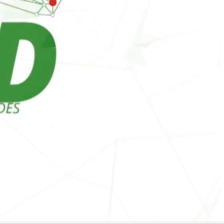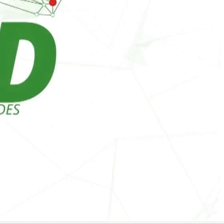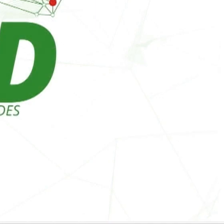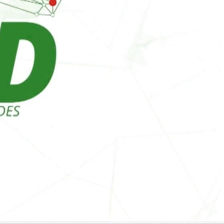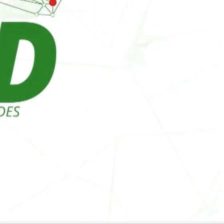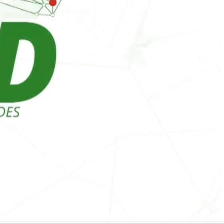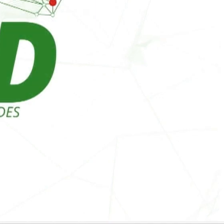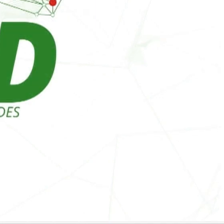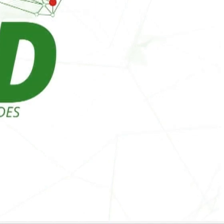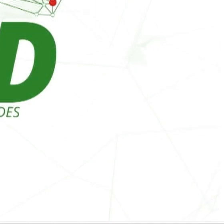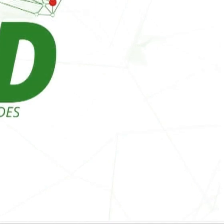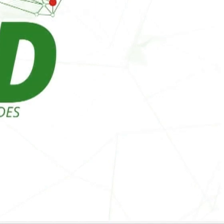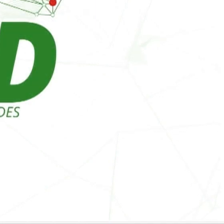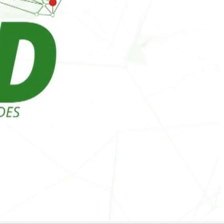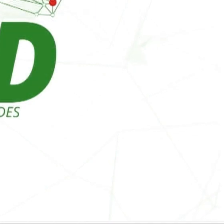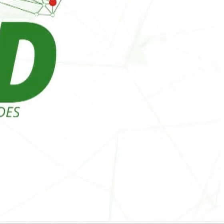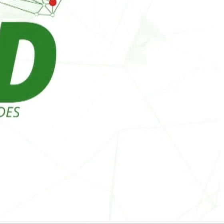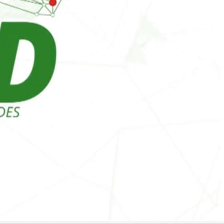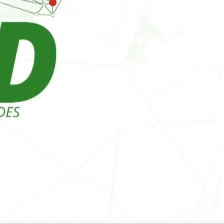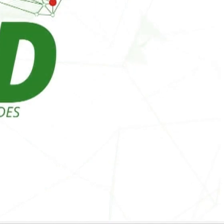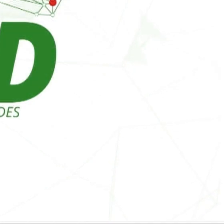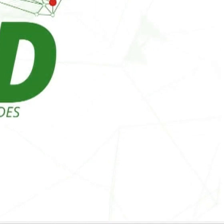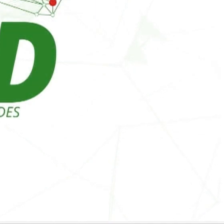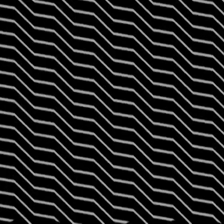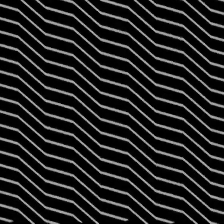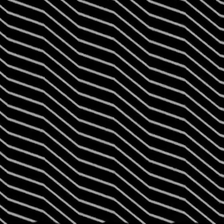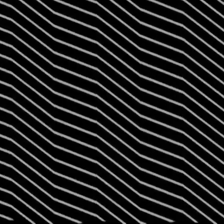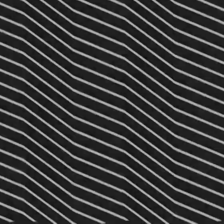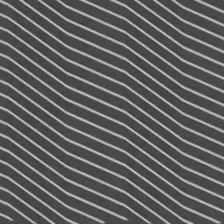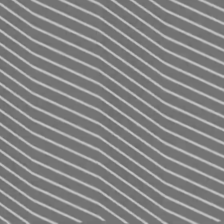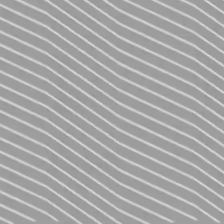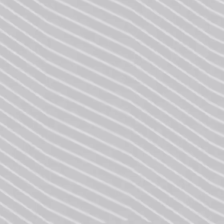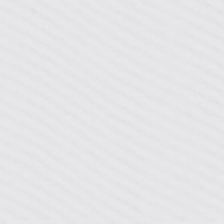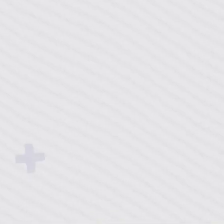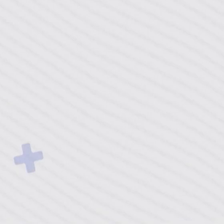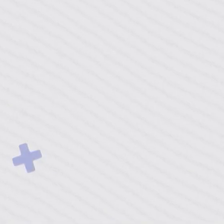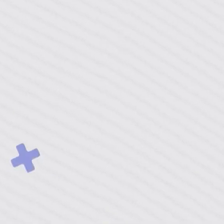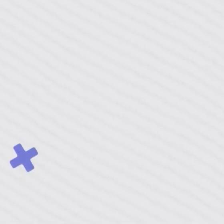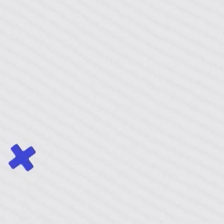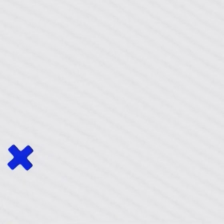Educação à distância, mudando realidades.